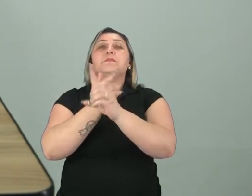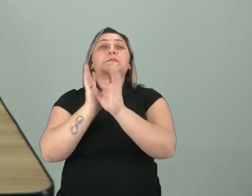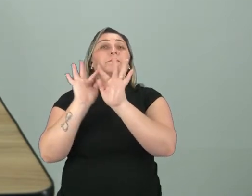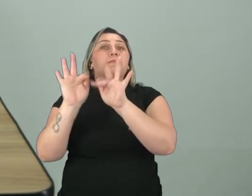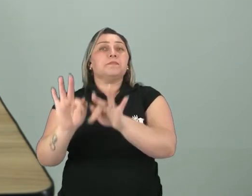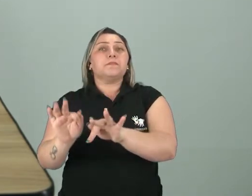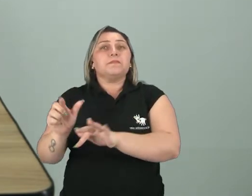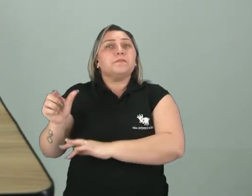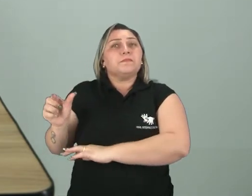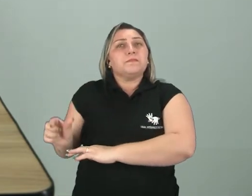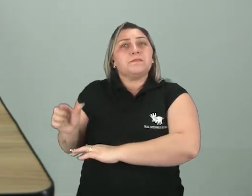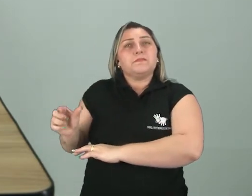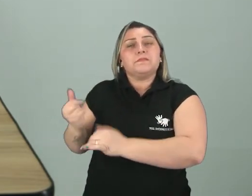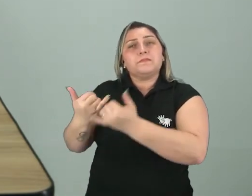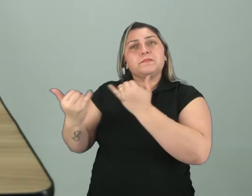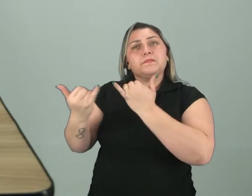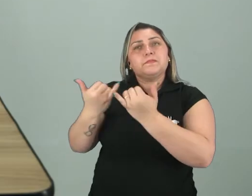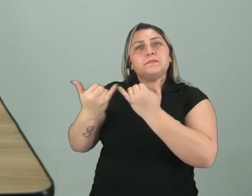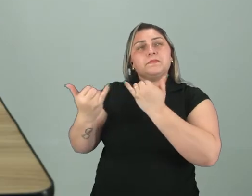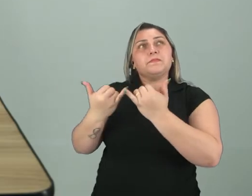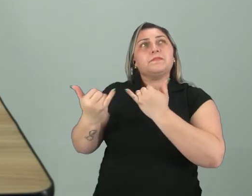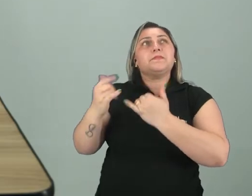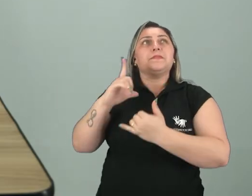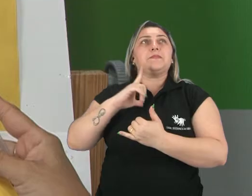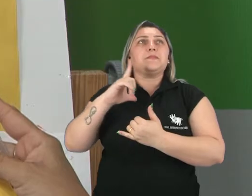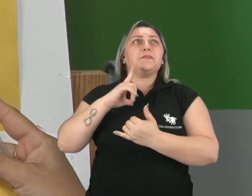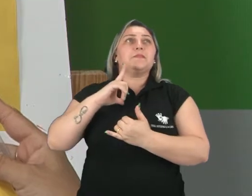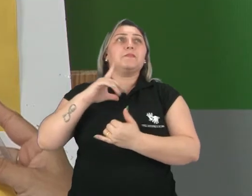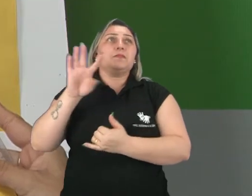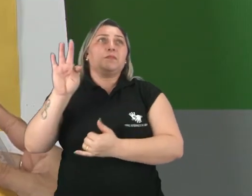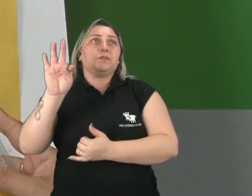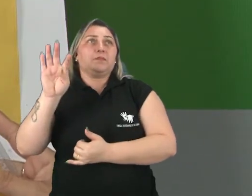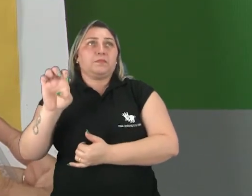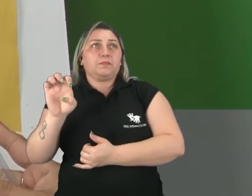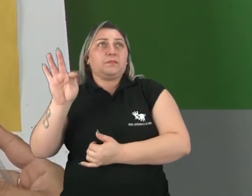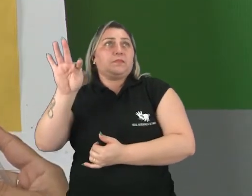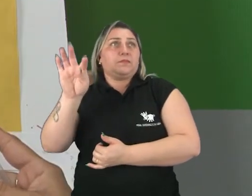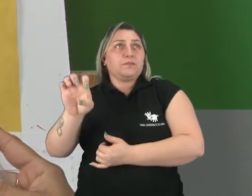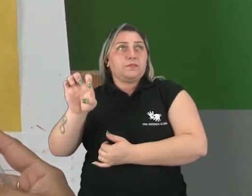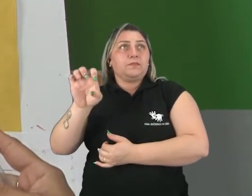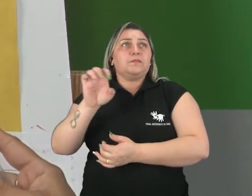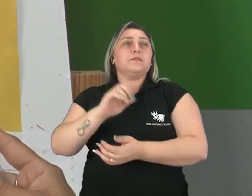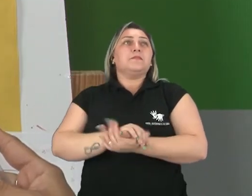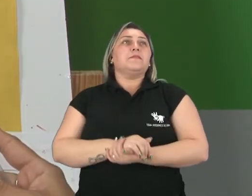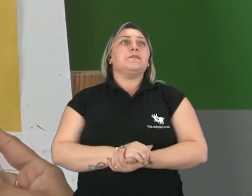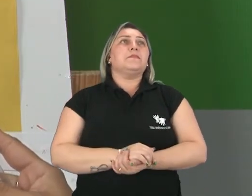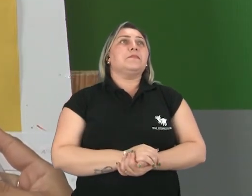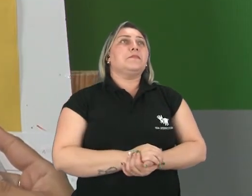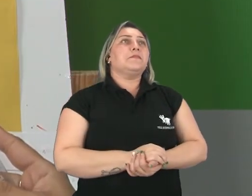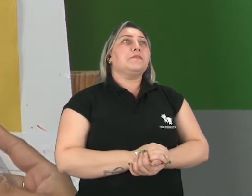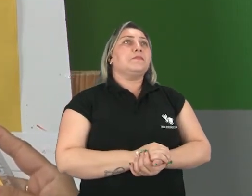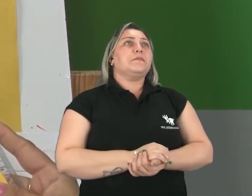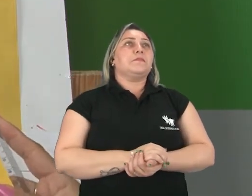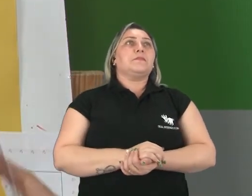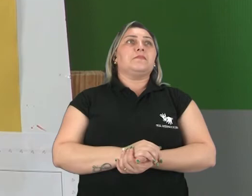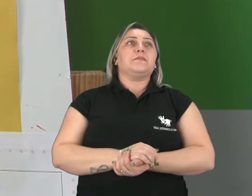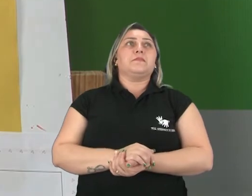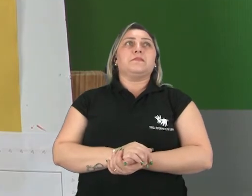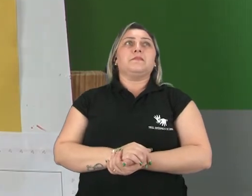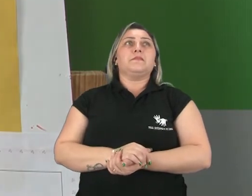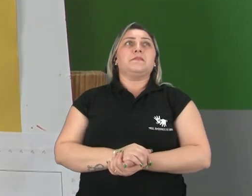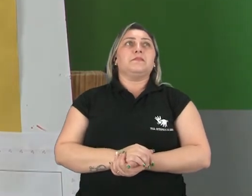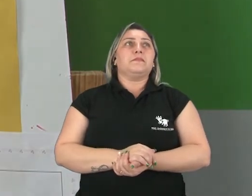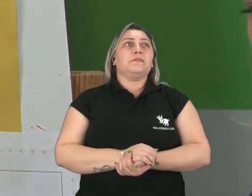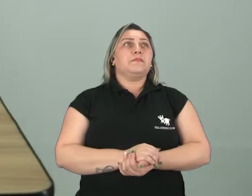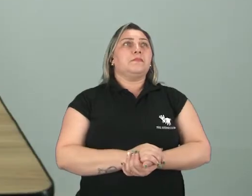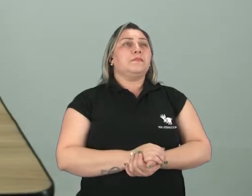finais os sons que são semelhantes temos aqui o te e temos aqui o ter novamente